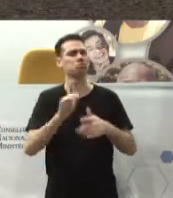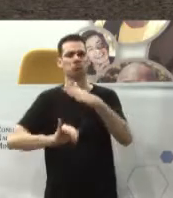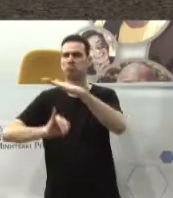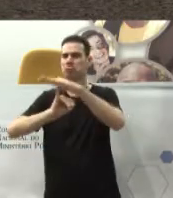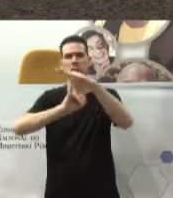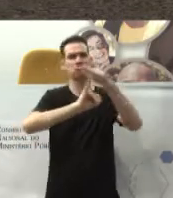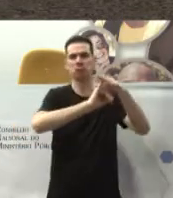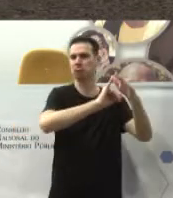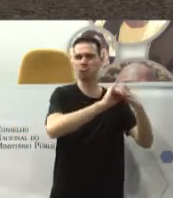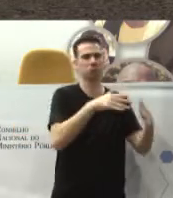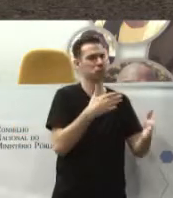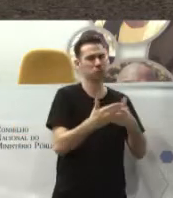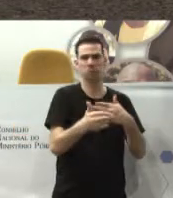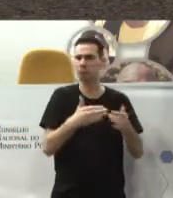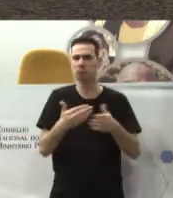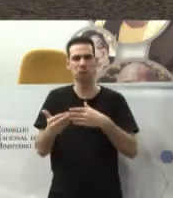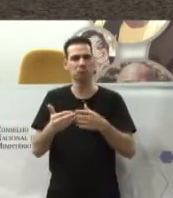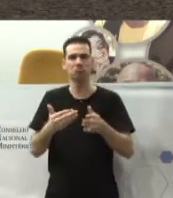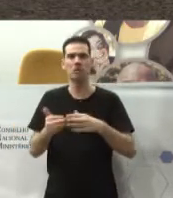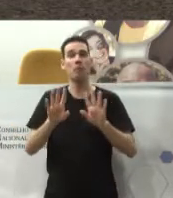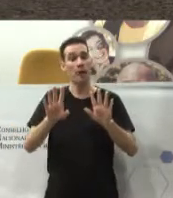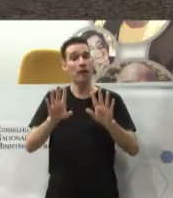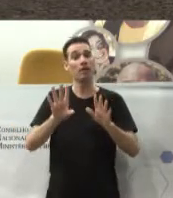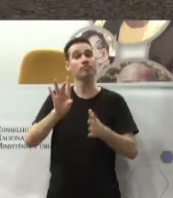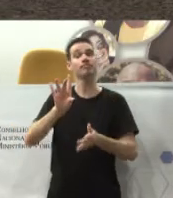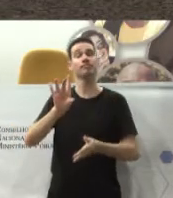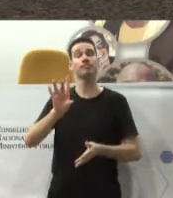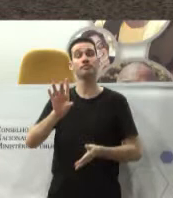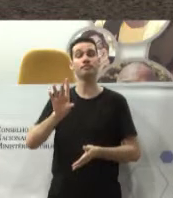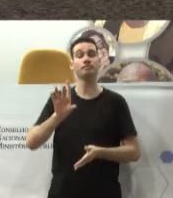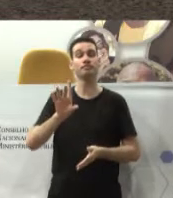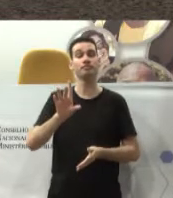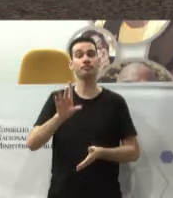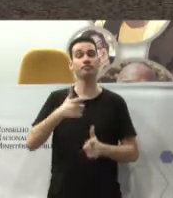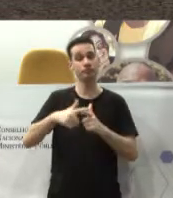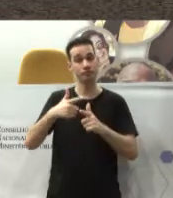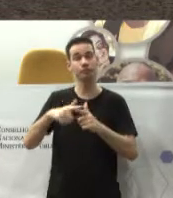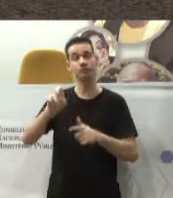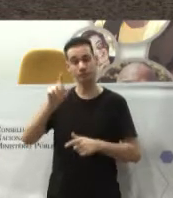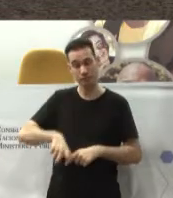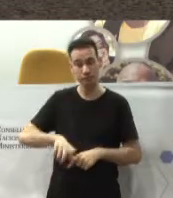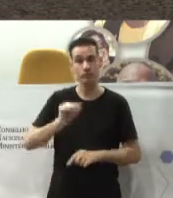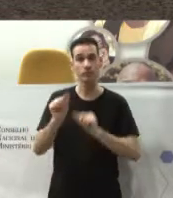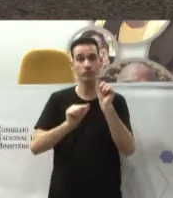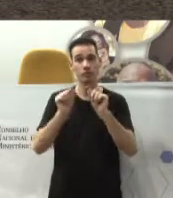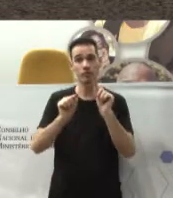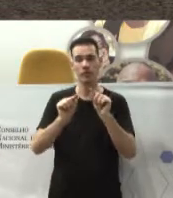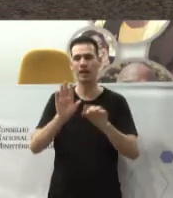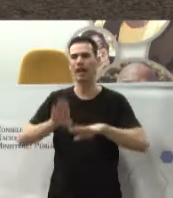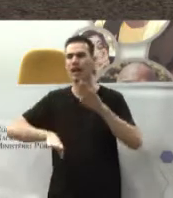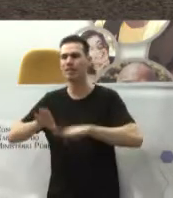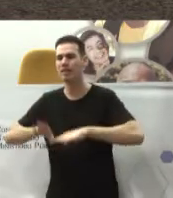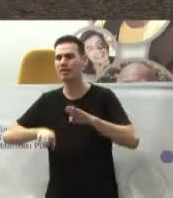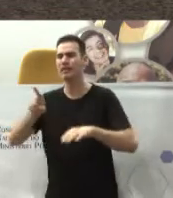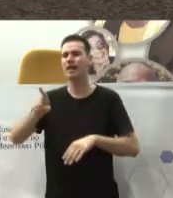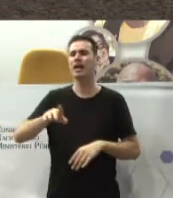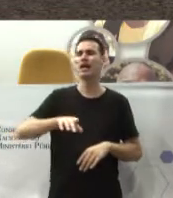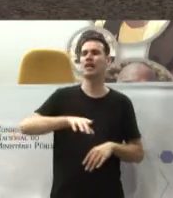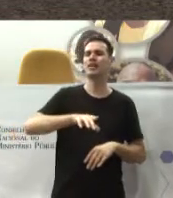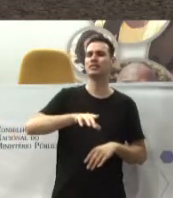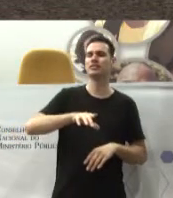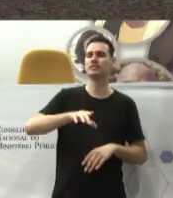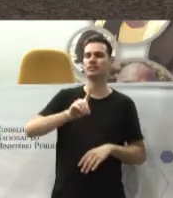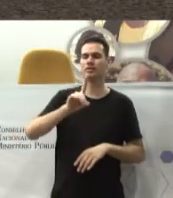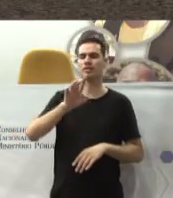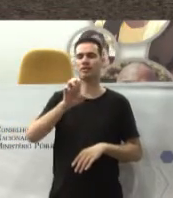que não me cabe aqui discutir, nem valorar mérito, mas o fato é esse, que em algum momento transferem a defensoria e se